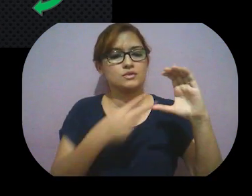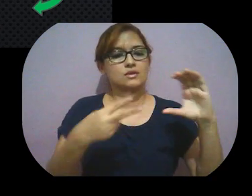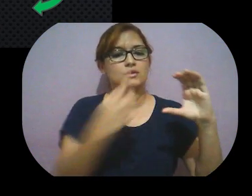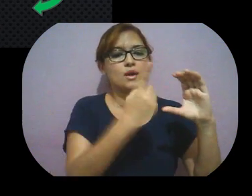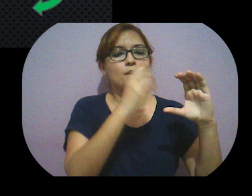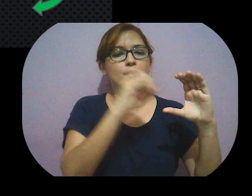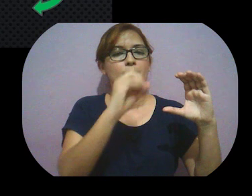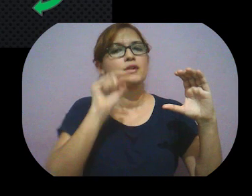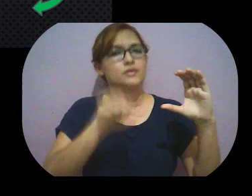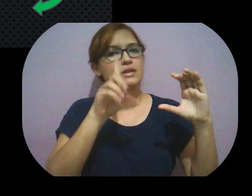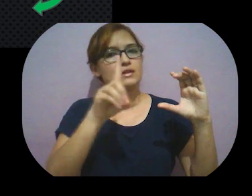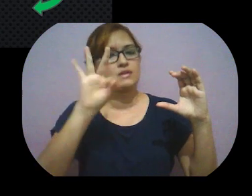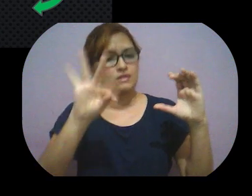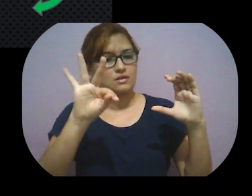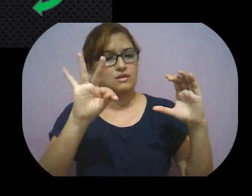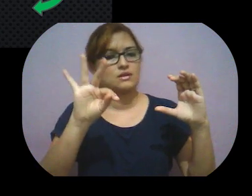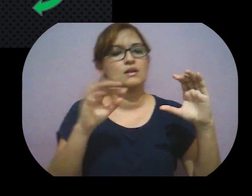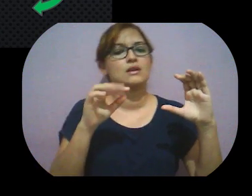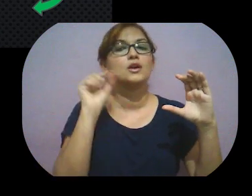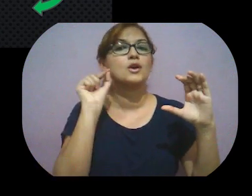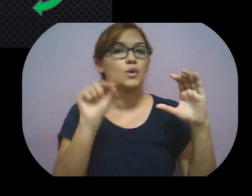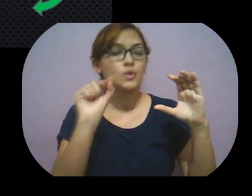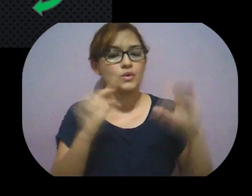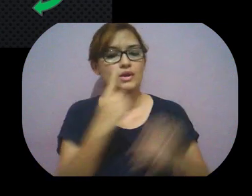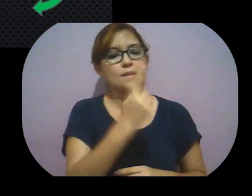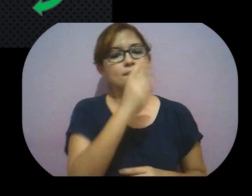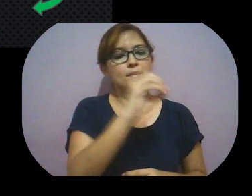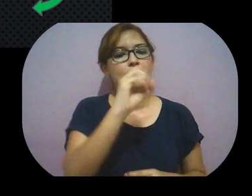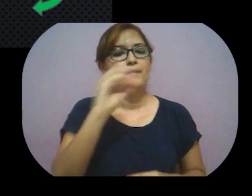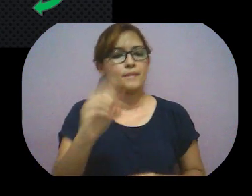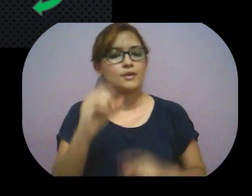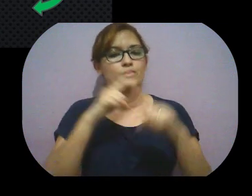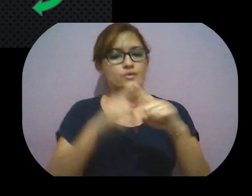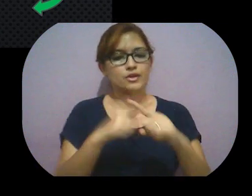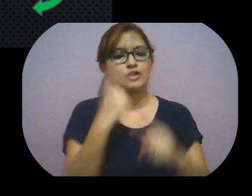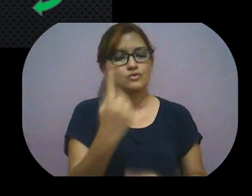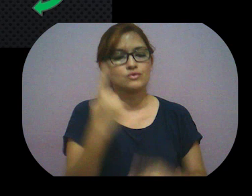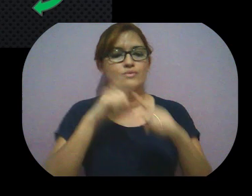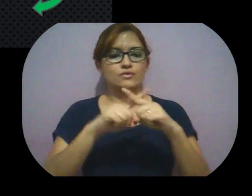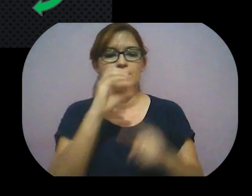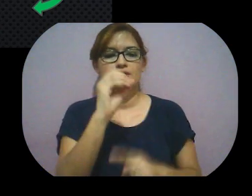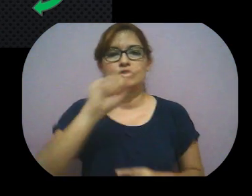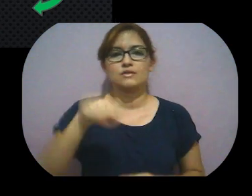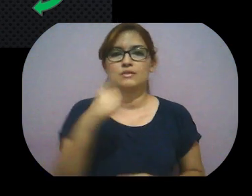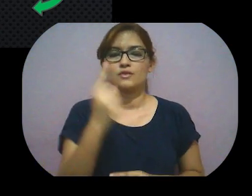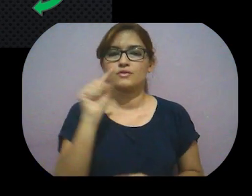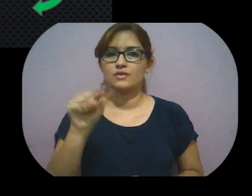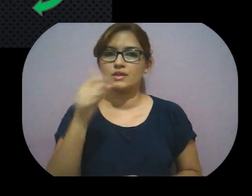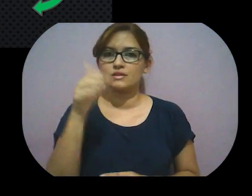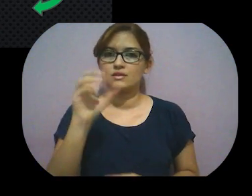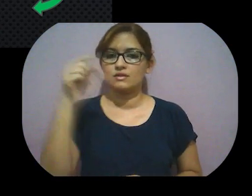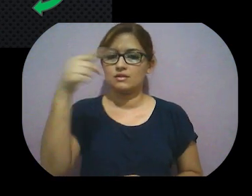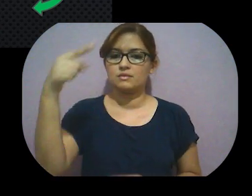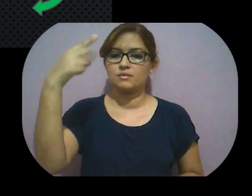multiplicado pela densidade, o título, que é o 0,1 dividido por 100, ou seja, 0,1 vezes 10 elevado a menos 2, multiplicando 1 grama